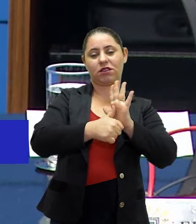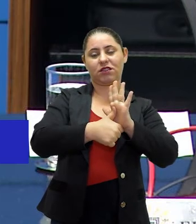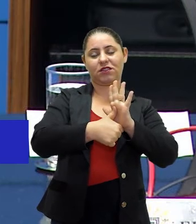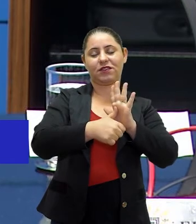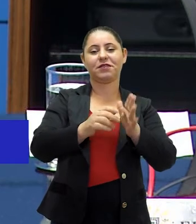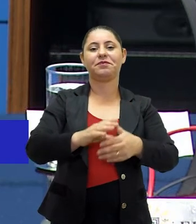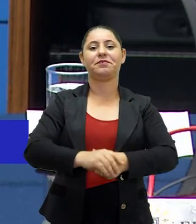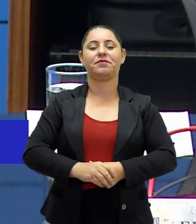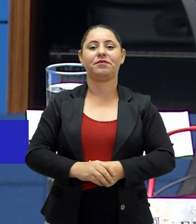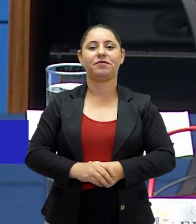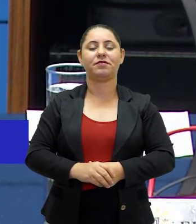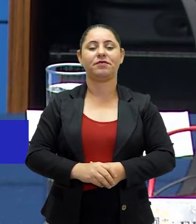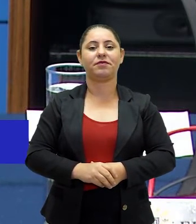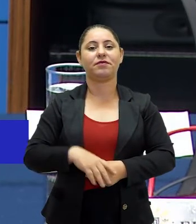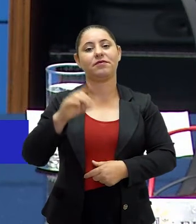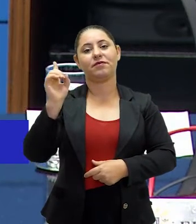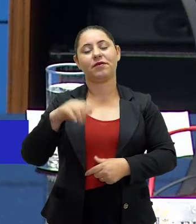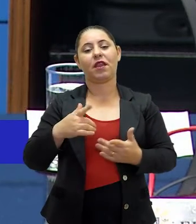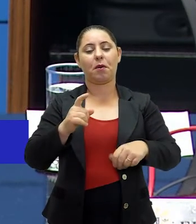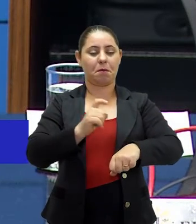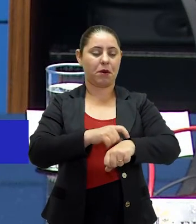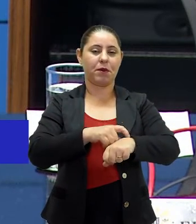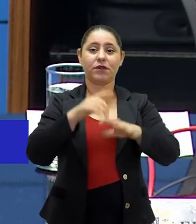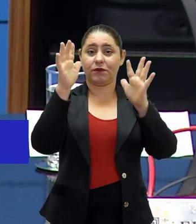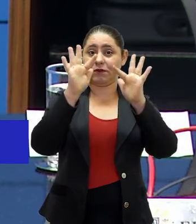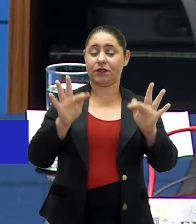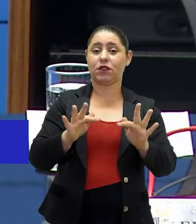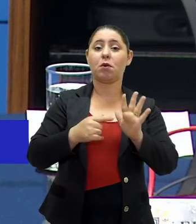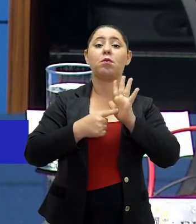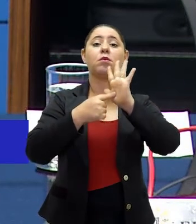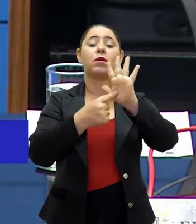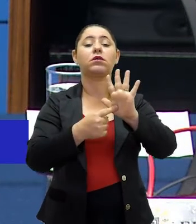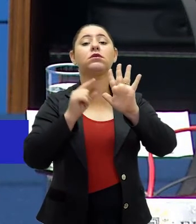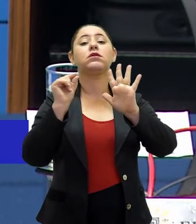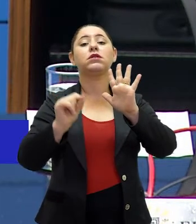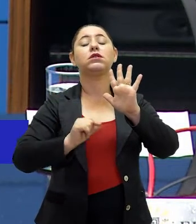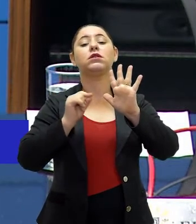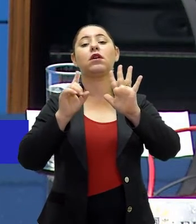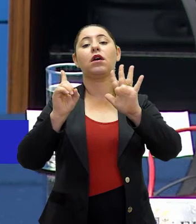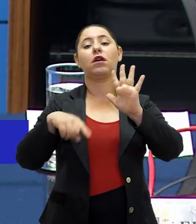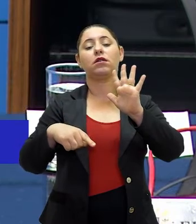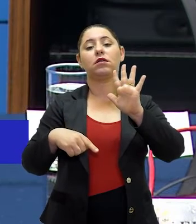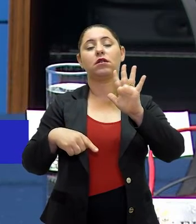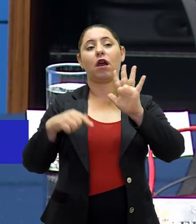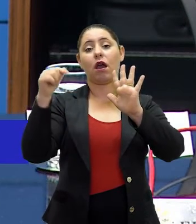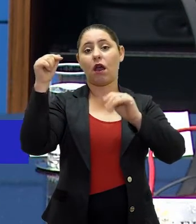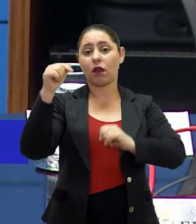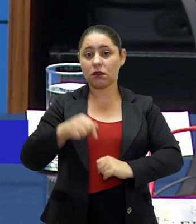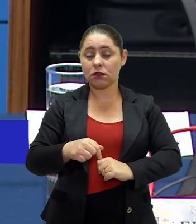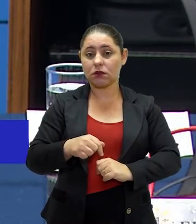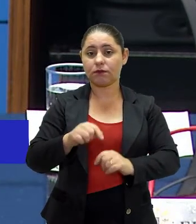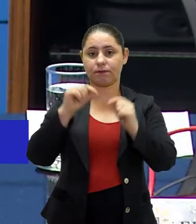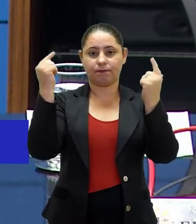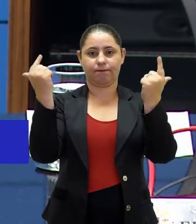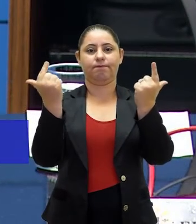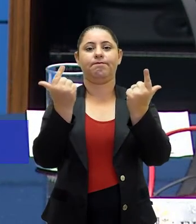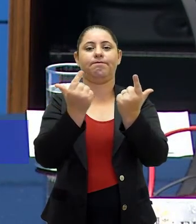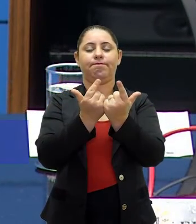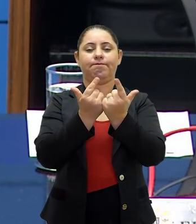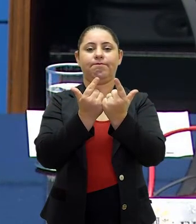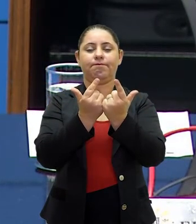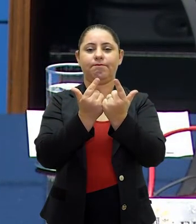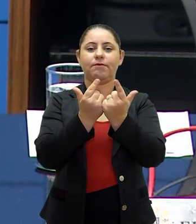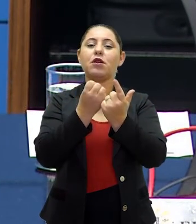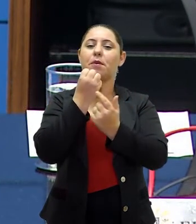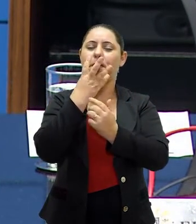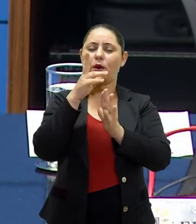documento de identificação. Então, um momento muito feliz, isso mostra que aqui na Assembleia